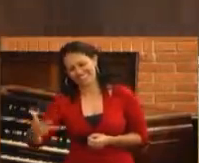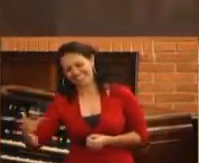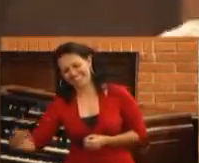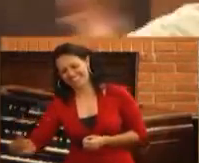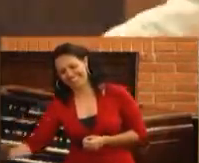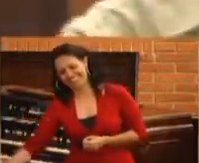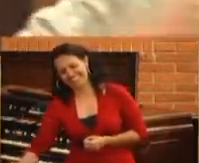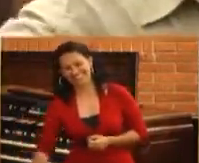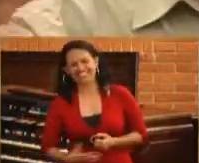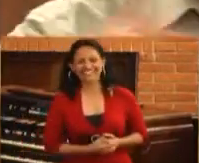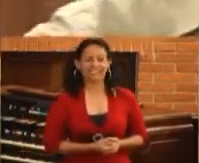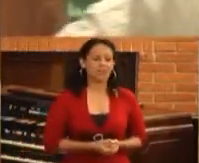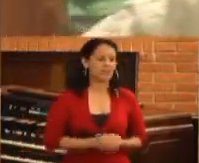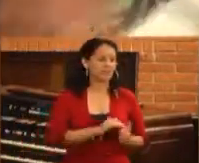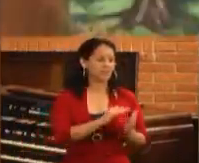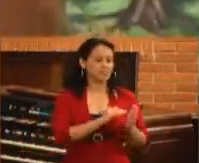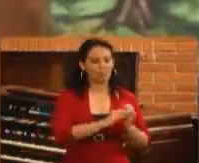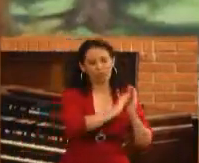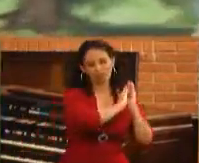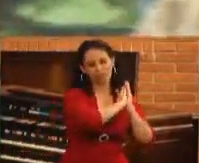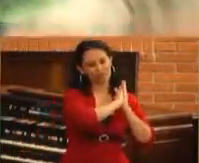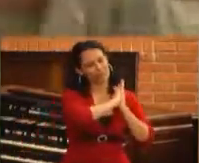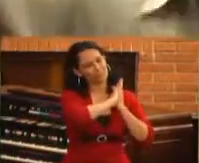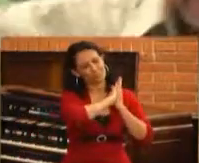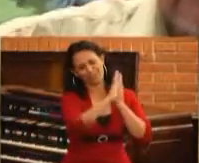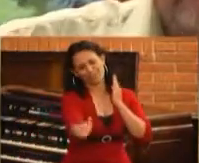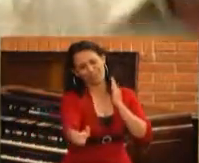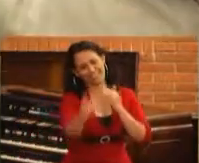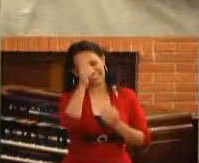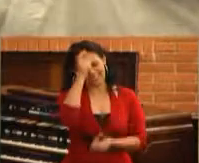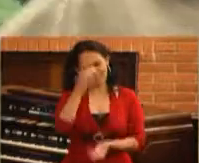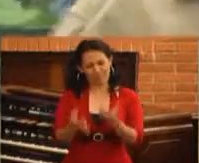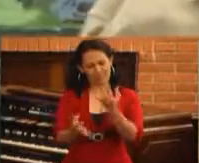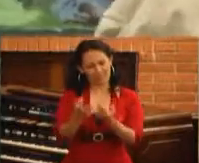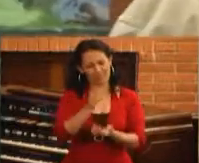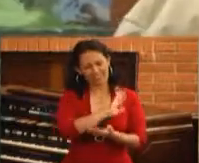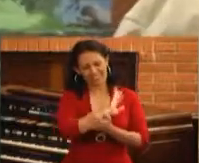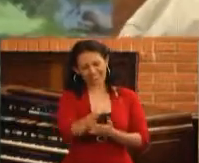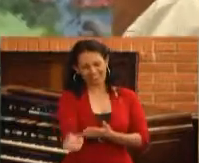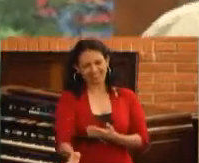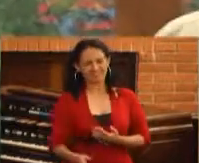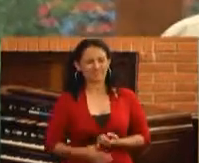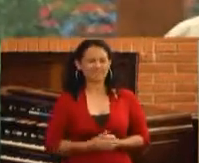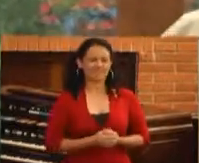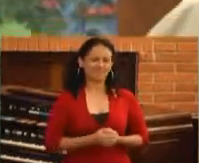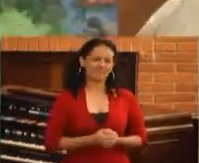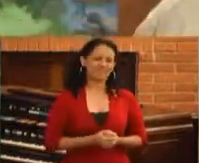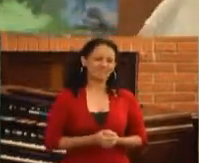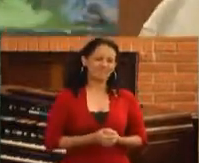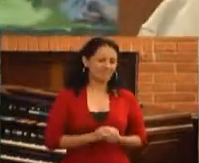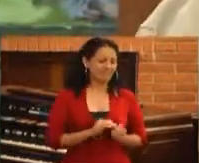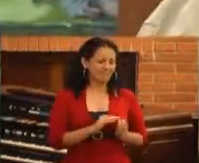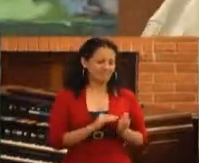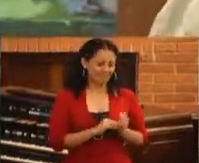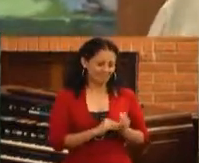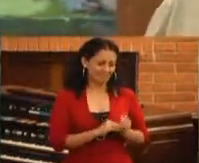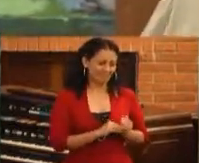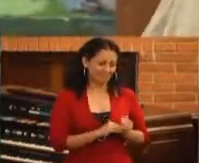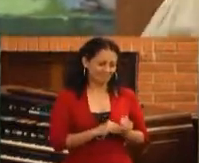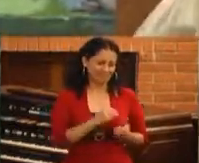Não deixa de ir para o inferno de terceira do mesmo do que de primeira, mas tem uns que são mais classificados na